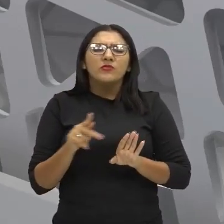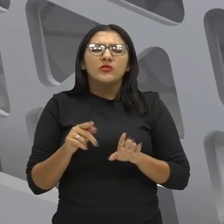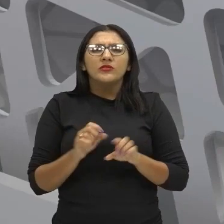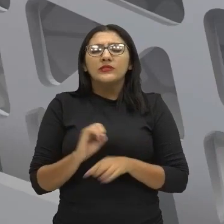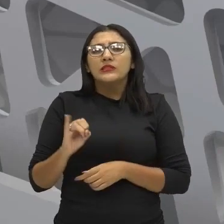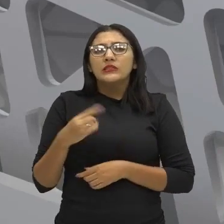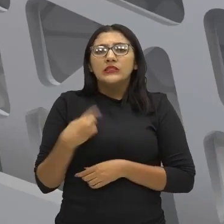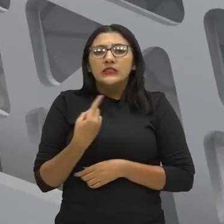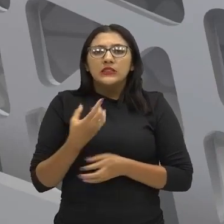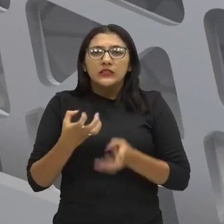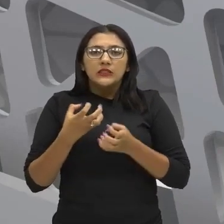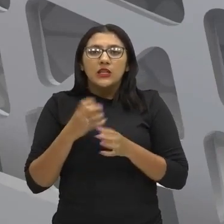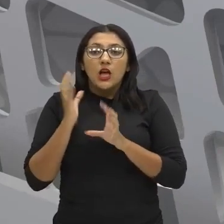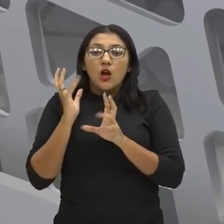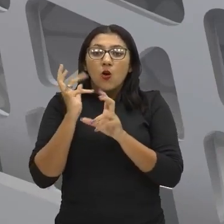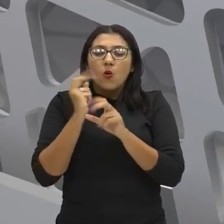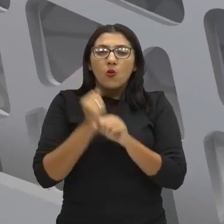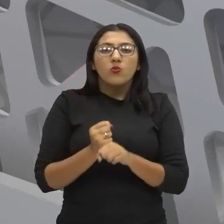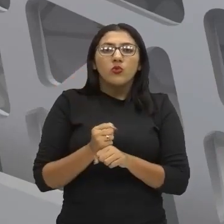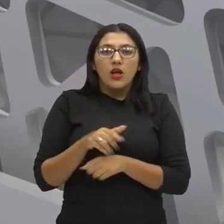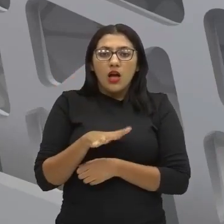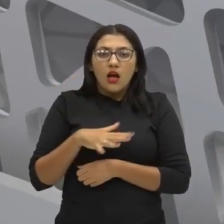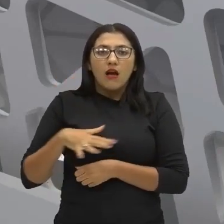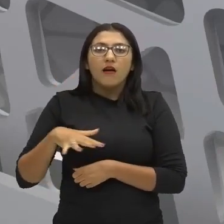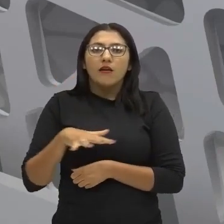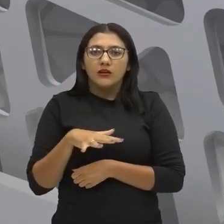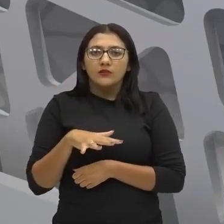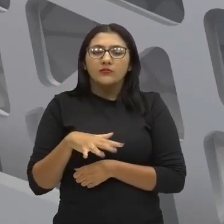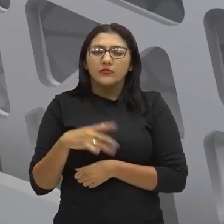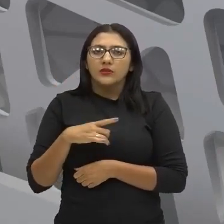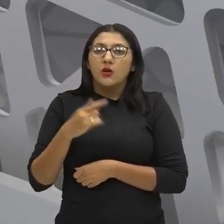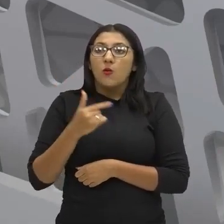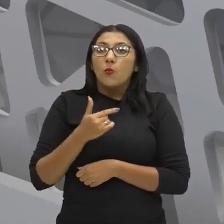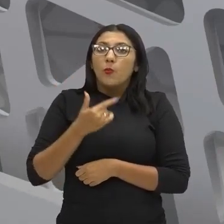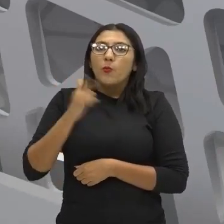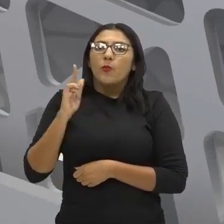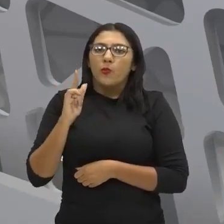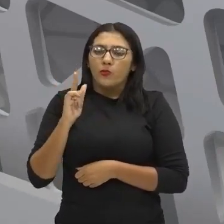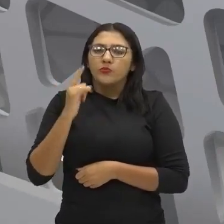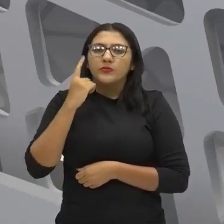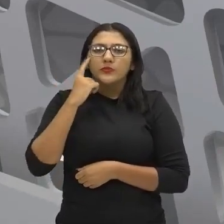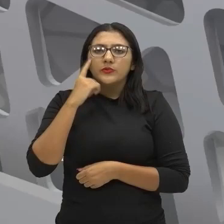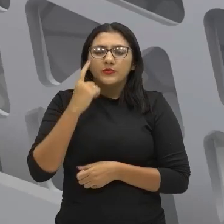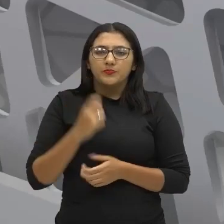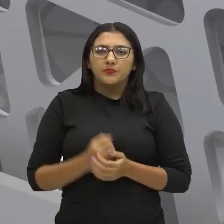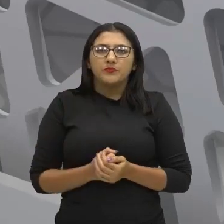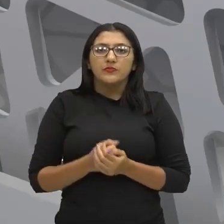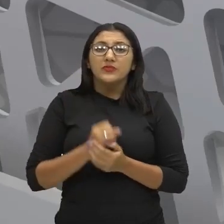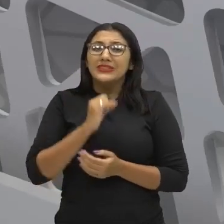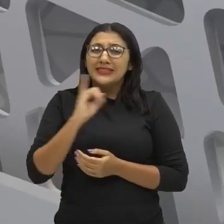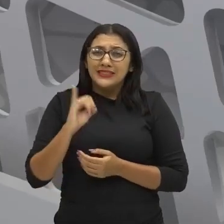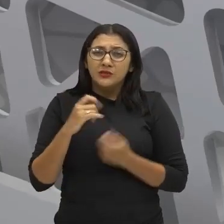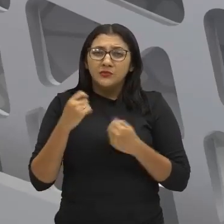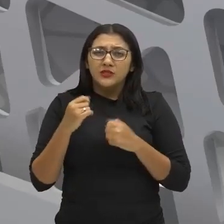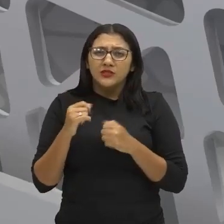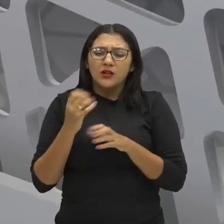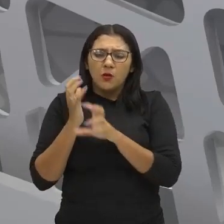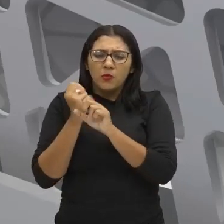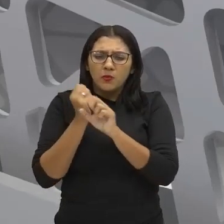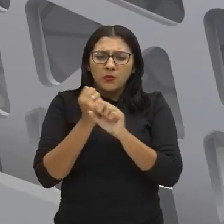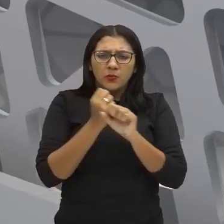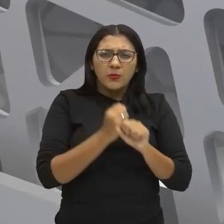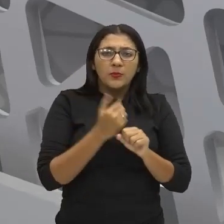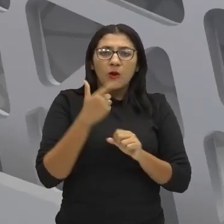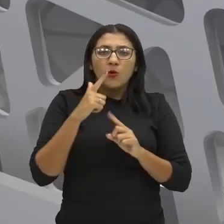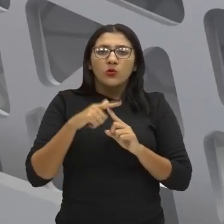quiséssemos calcular o perímetro? Ah, isso é uma outra questão. Se nós quisermos calcular o perímetro, nós teríamos que